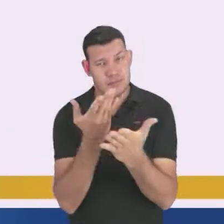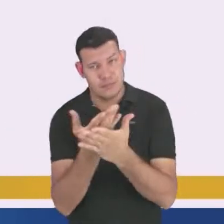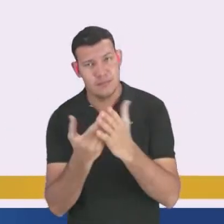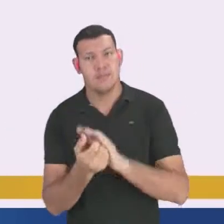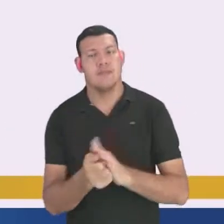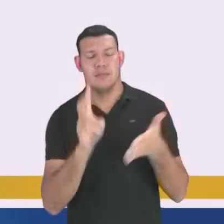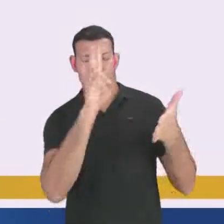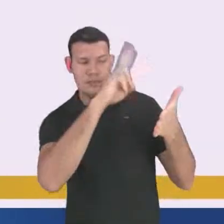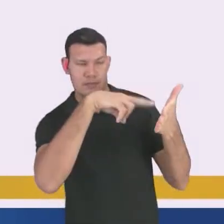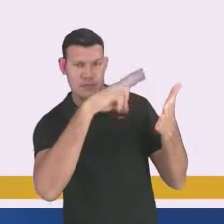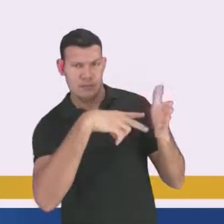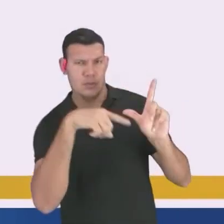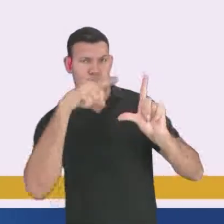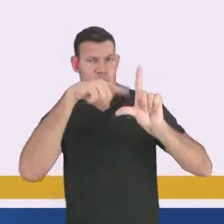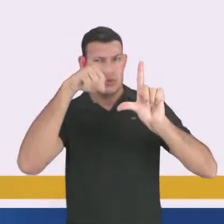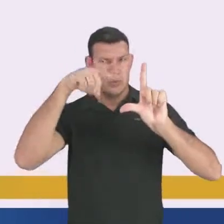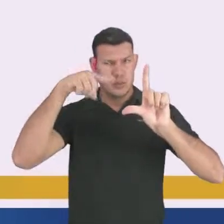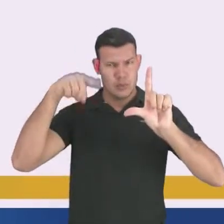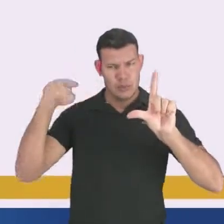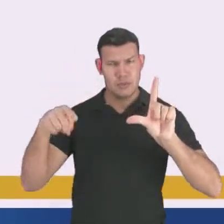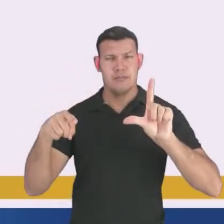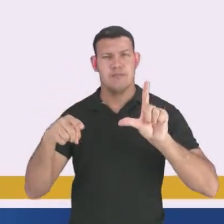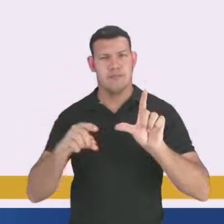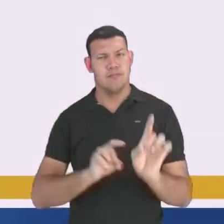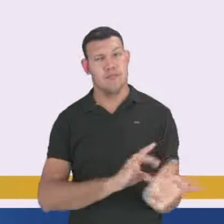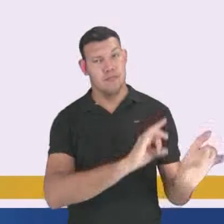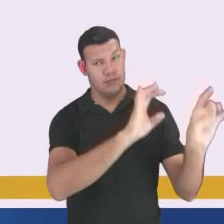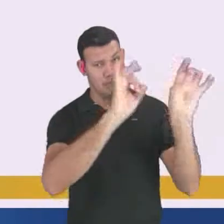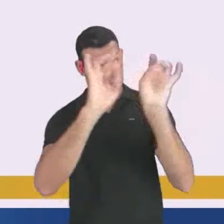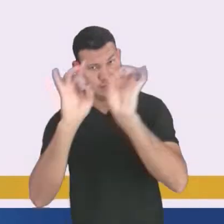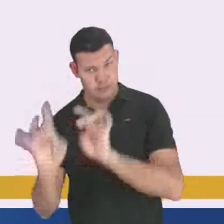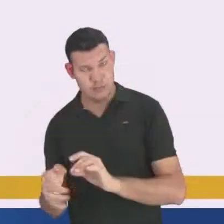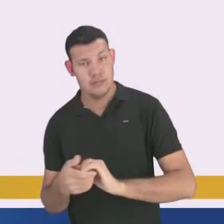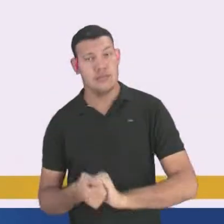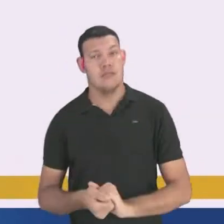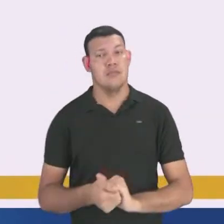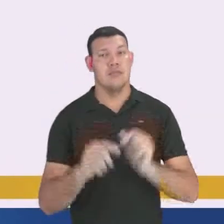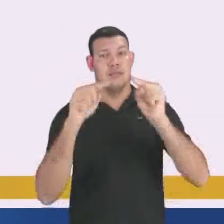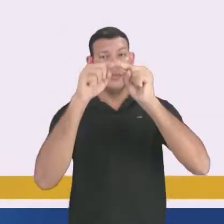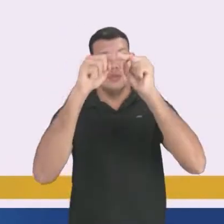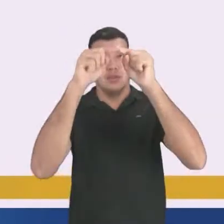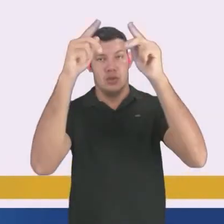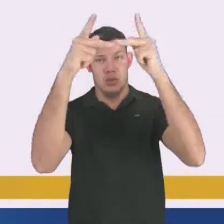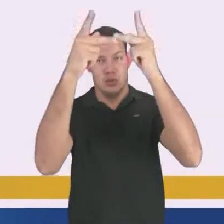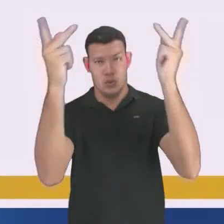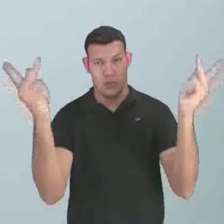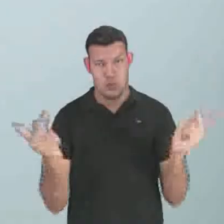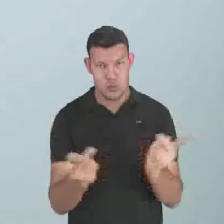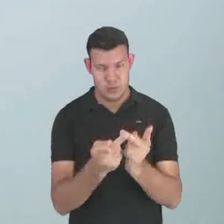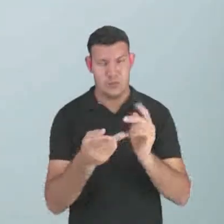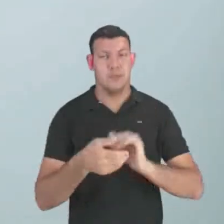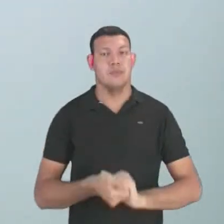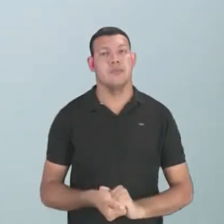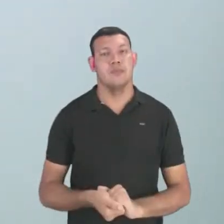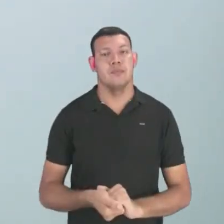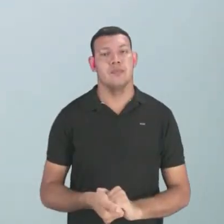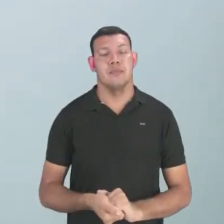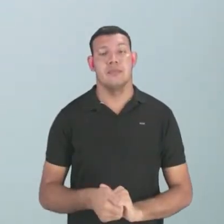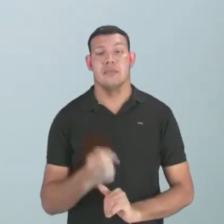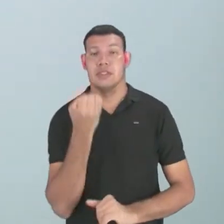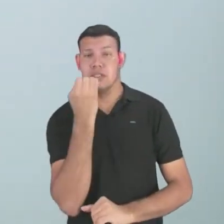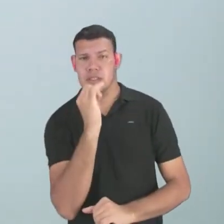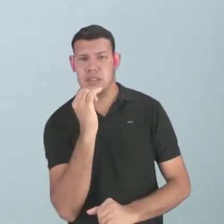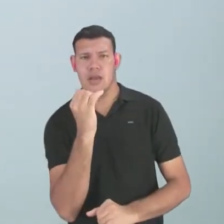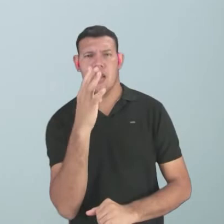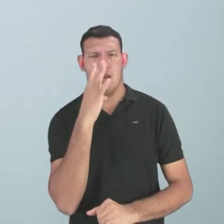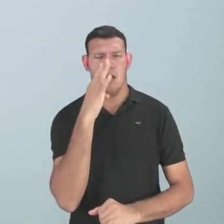a leitura de gráficos, né? Em especial de um gráfico específico, que é o gráfico de setores. Se você quer assistir